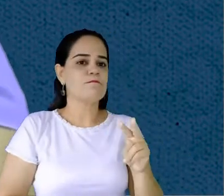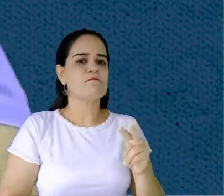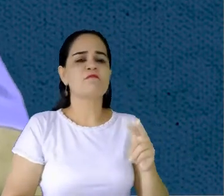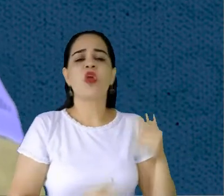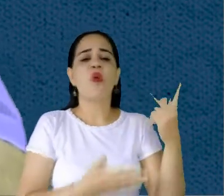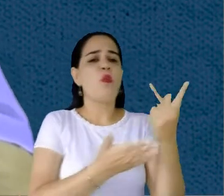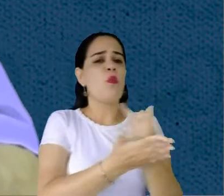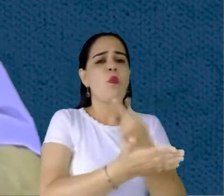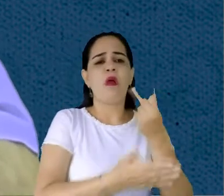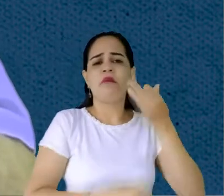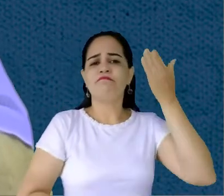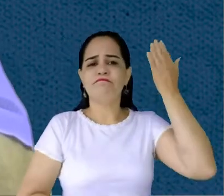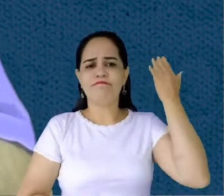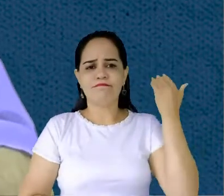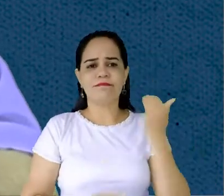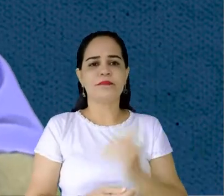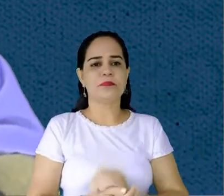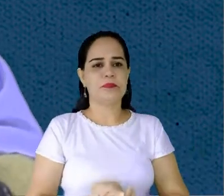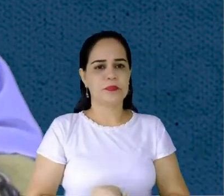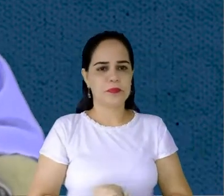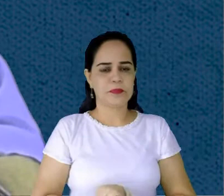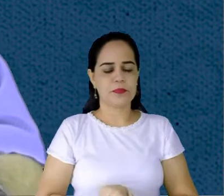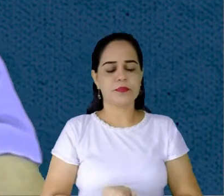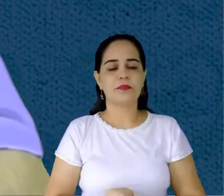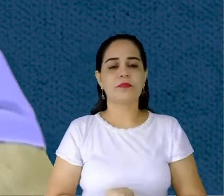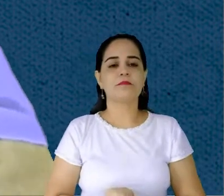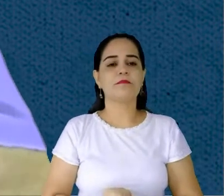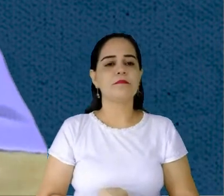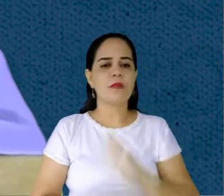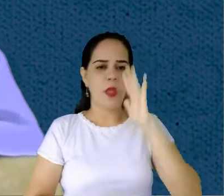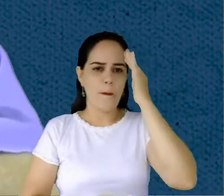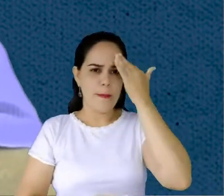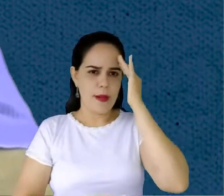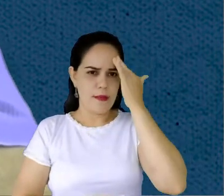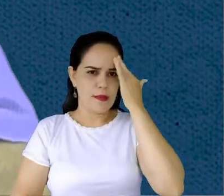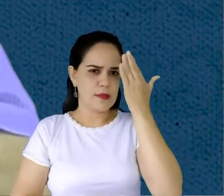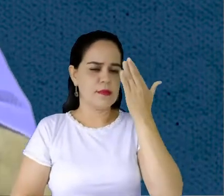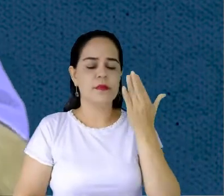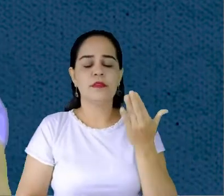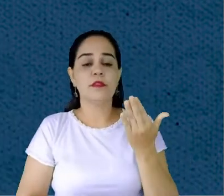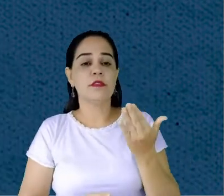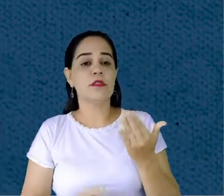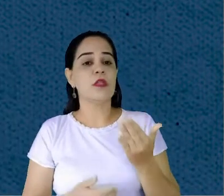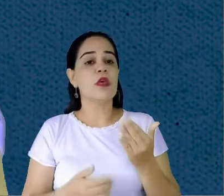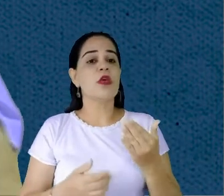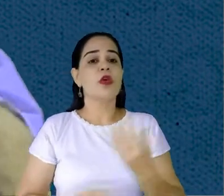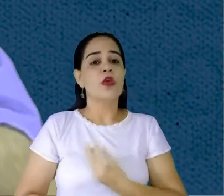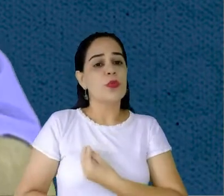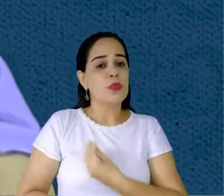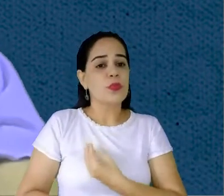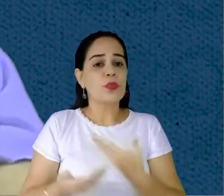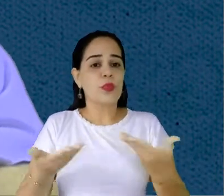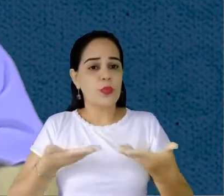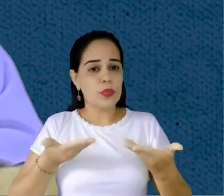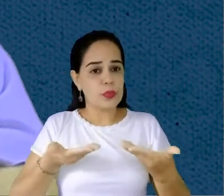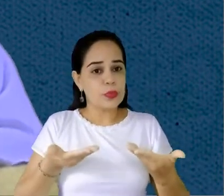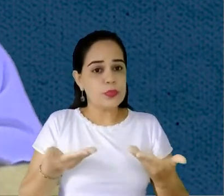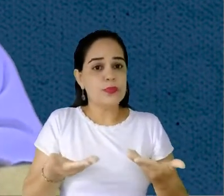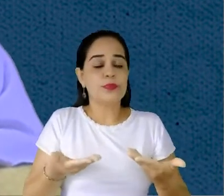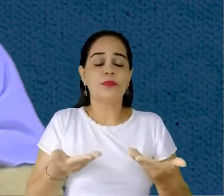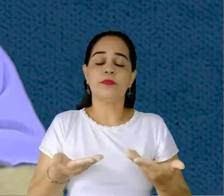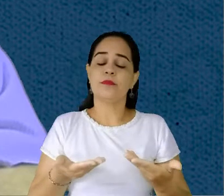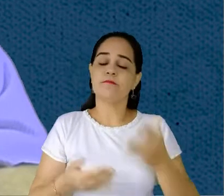e quais foram os conflitos que foram acontecendo naquela época. Isso nos ajuda a entender